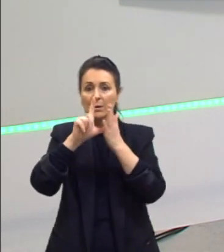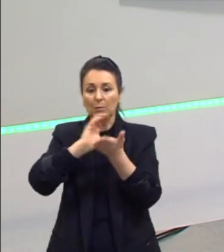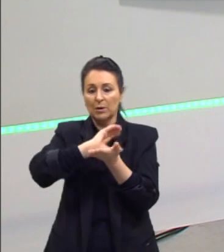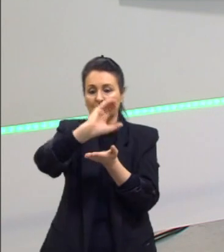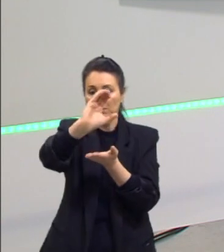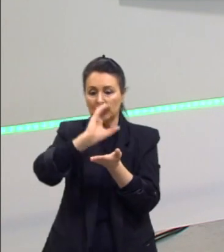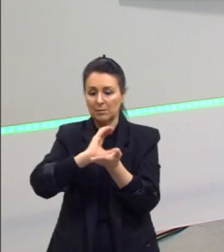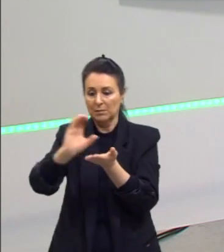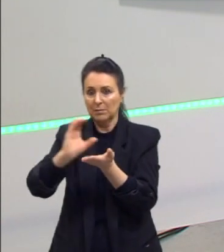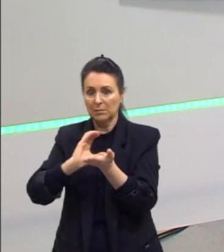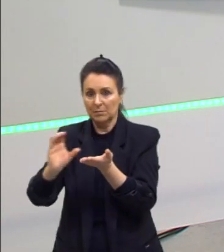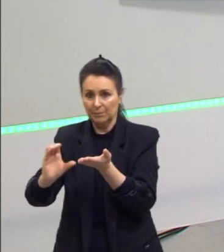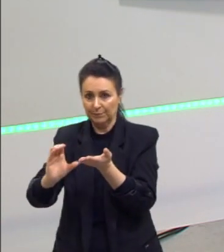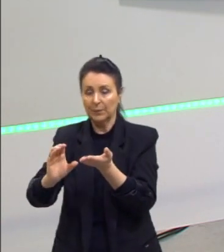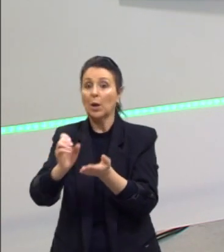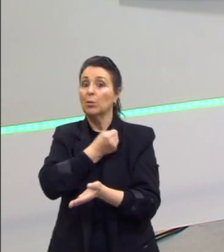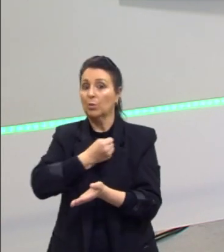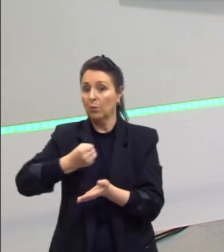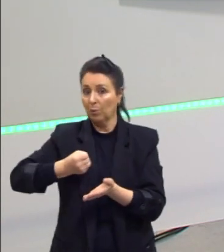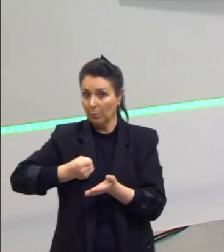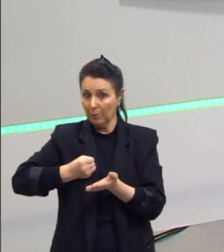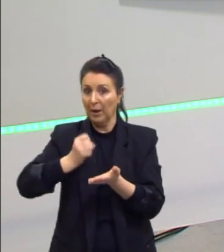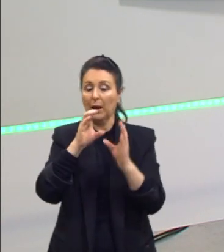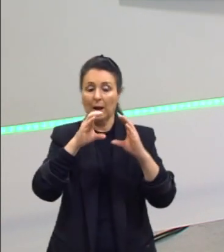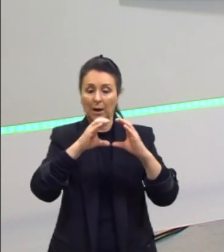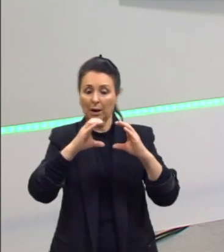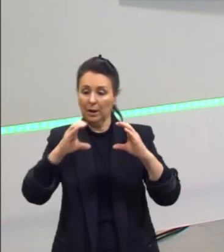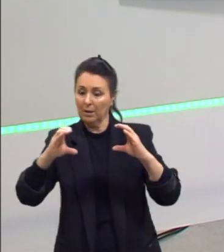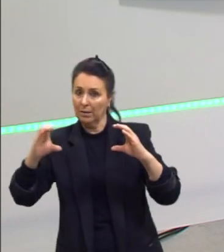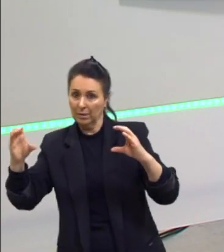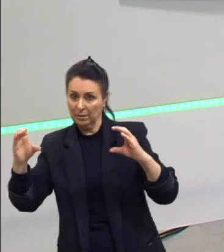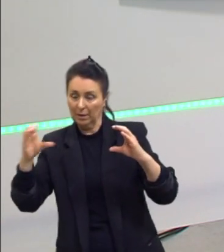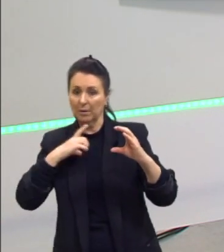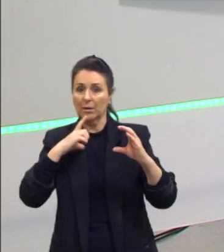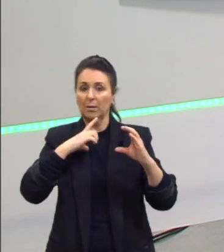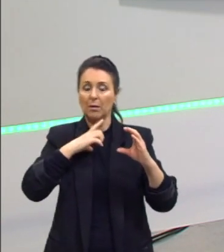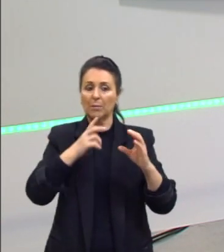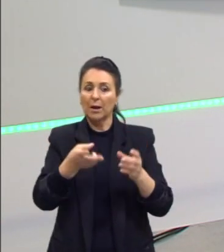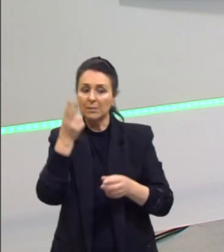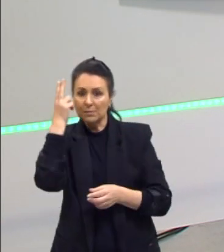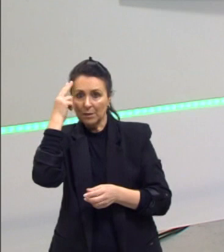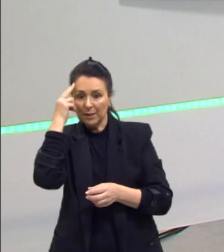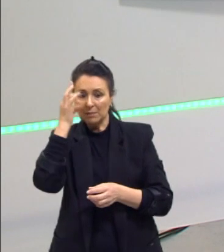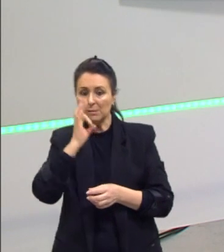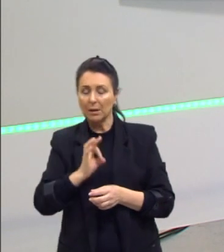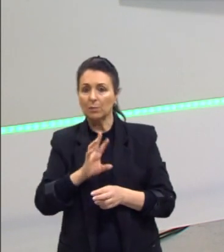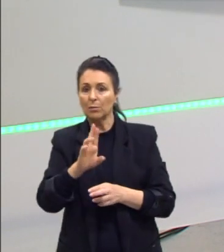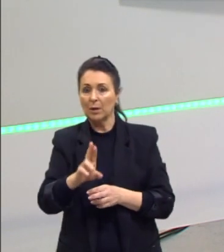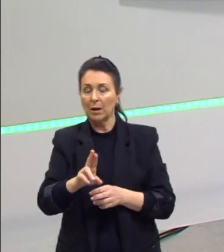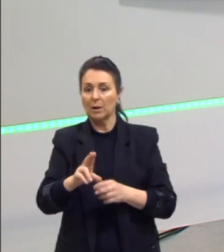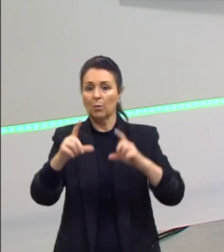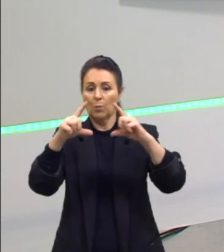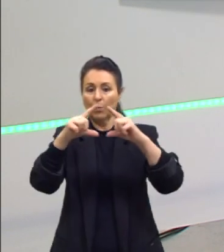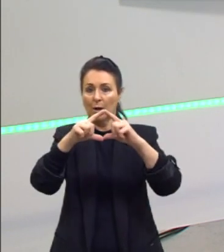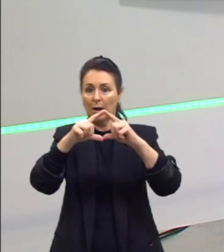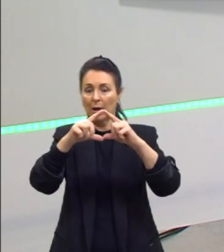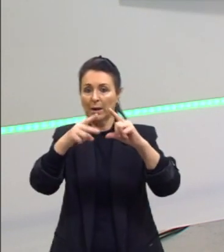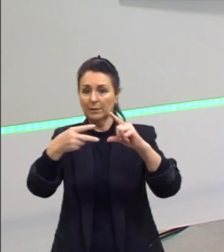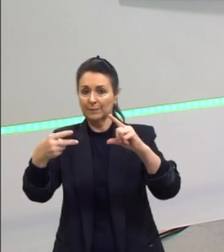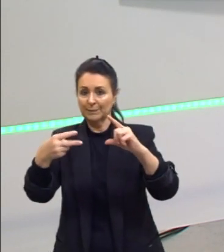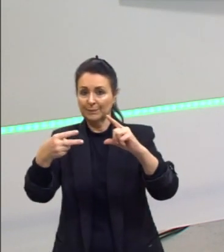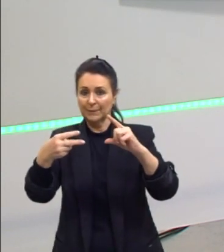poder numerar a cadeia Para sinalizar Onde estão essas ramificações ou insaturação e assim